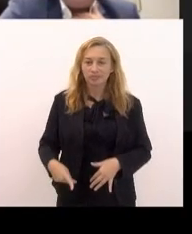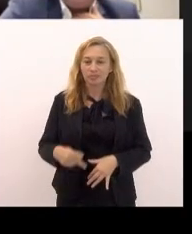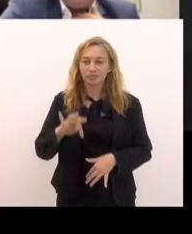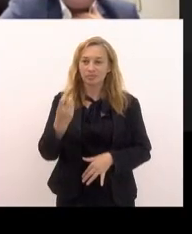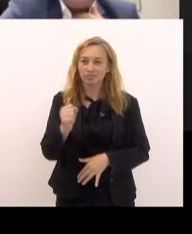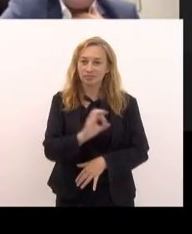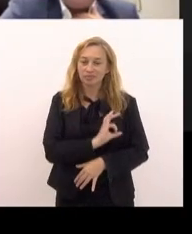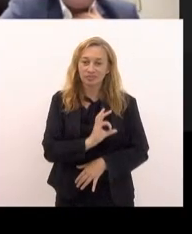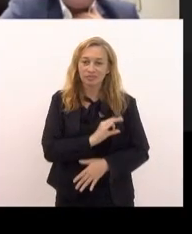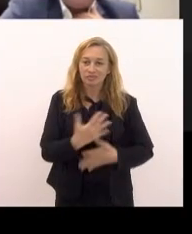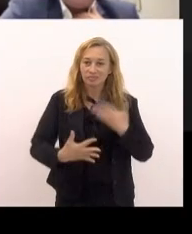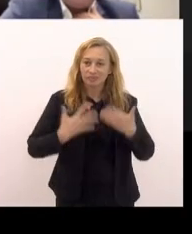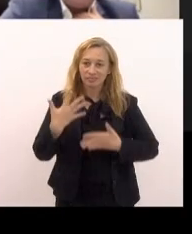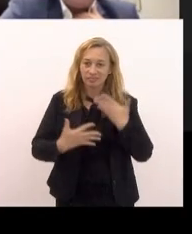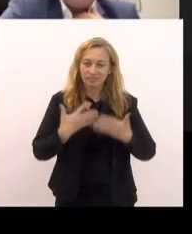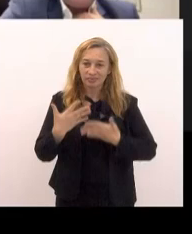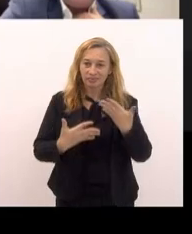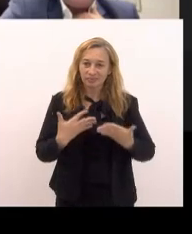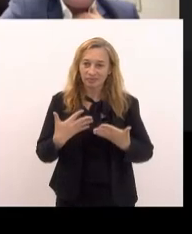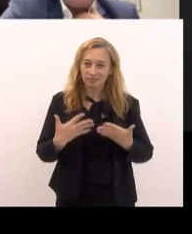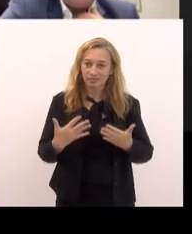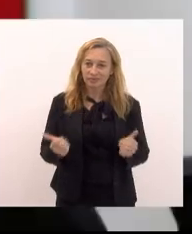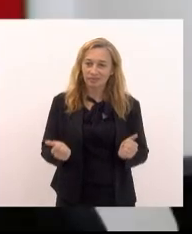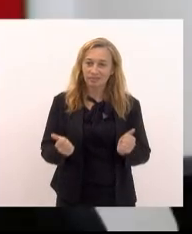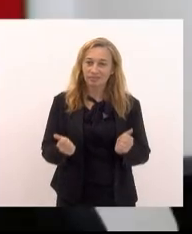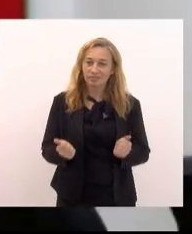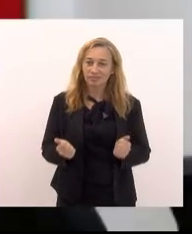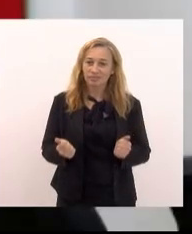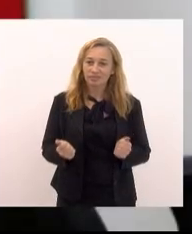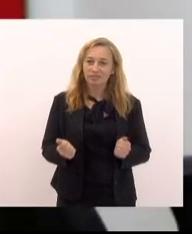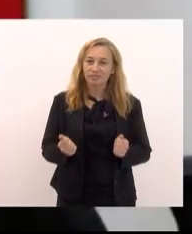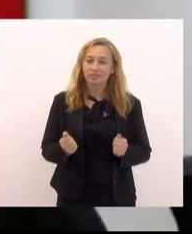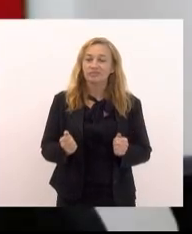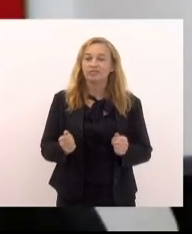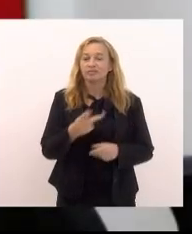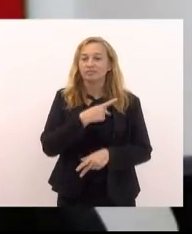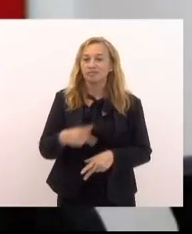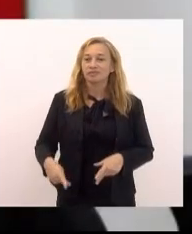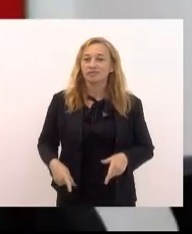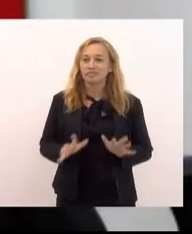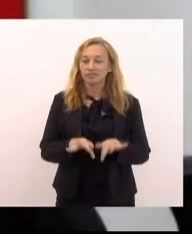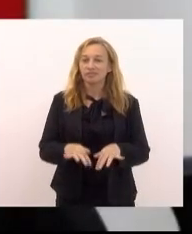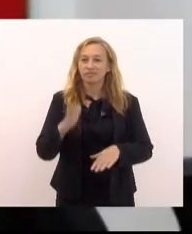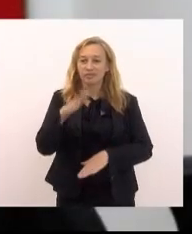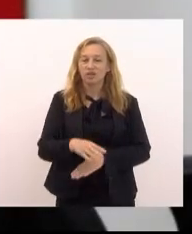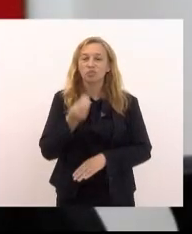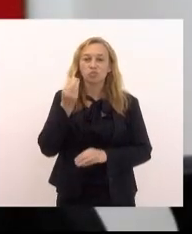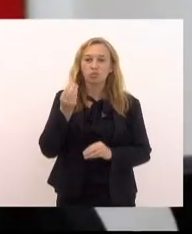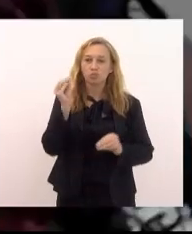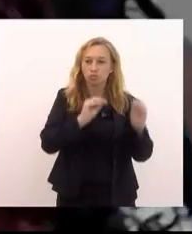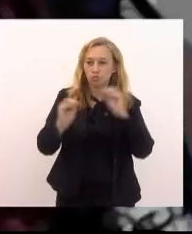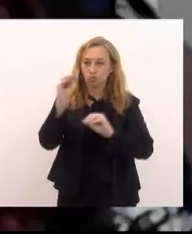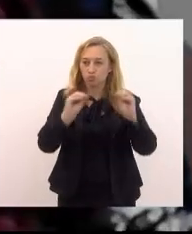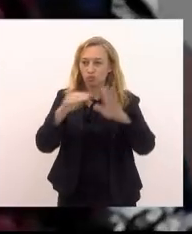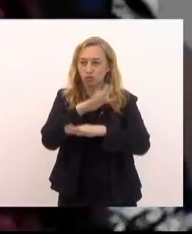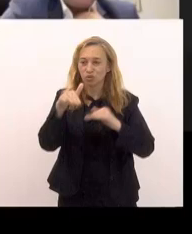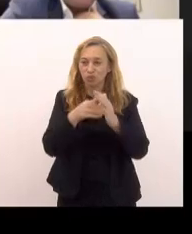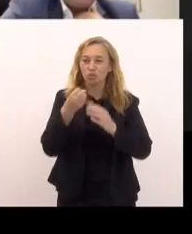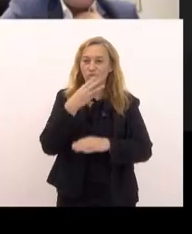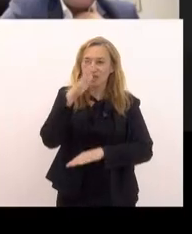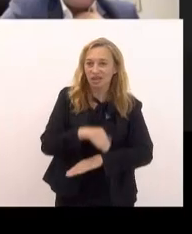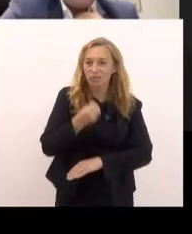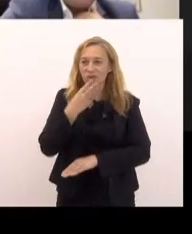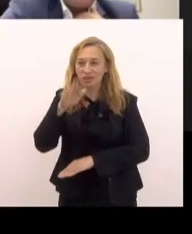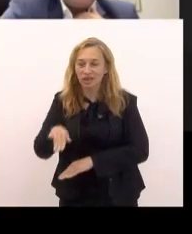um prazer tê-la como presidente nesse fim da tarde. Um beijo a todas e todos. Boa tarde, boa tarde, boa tarde, boa